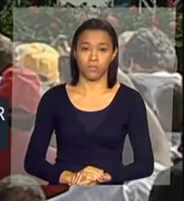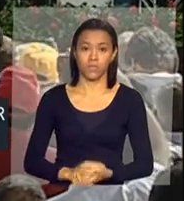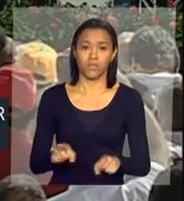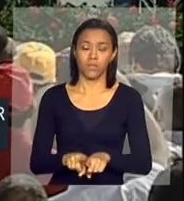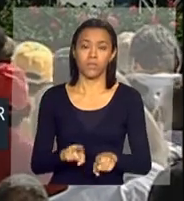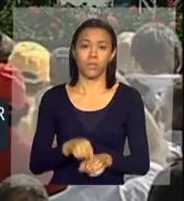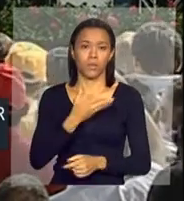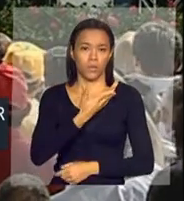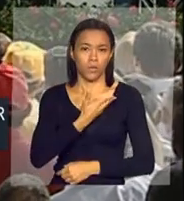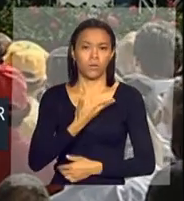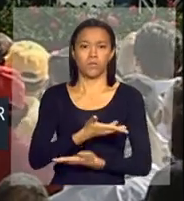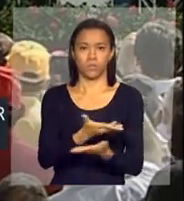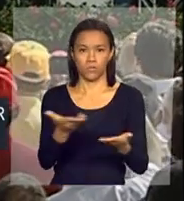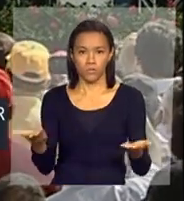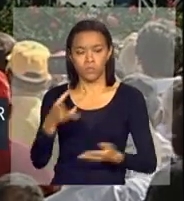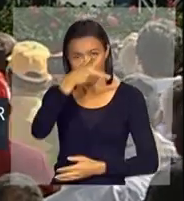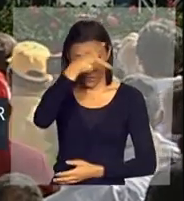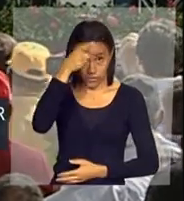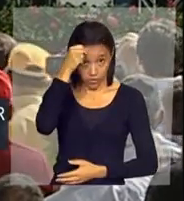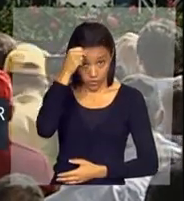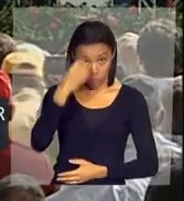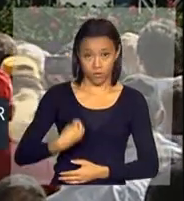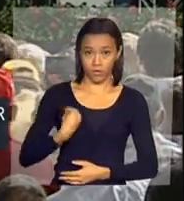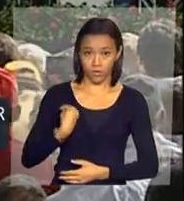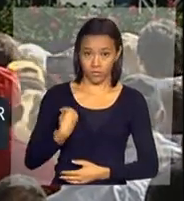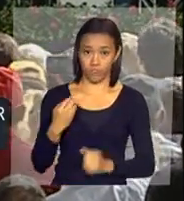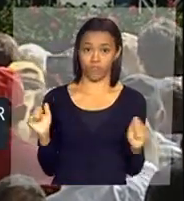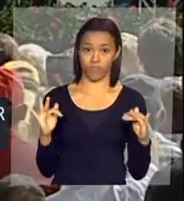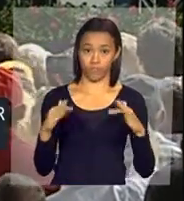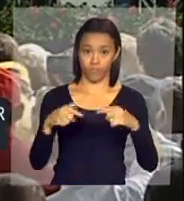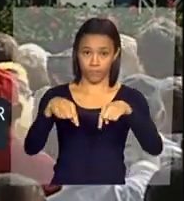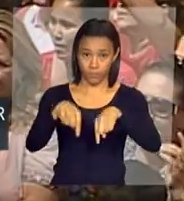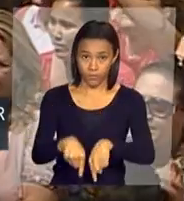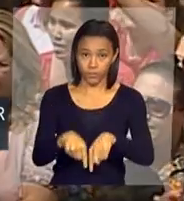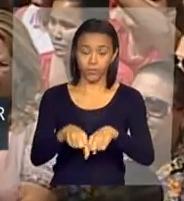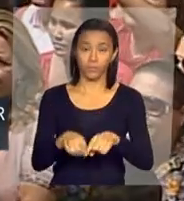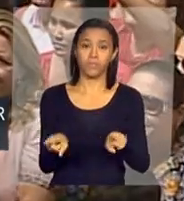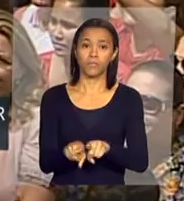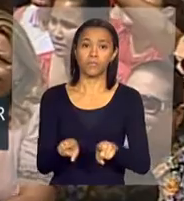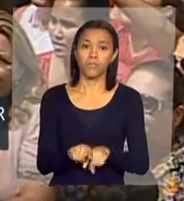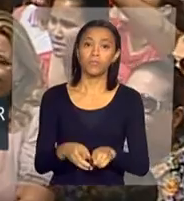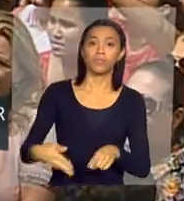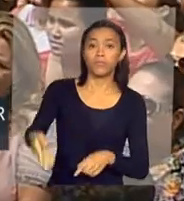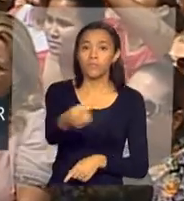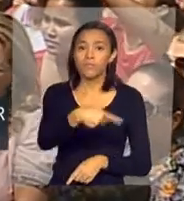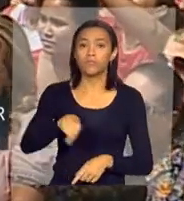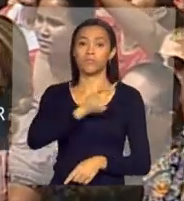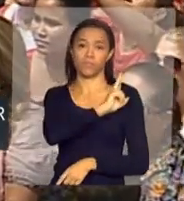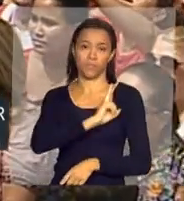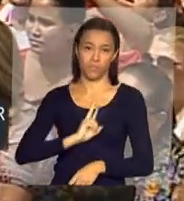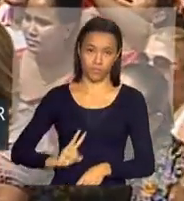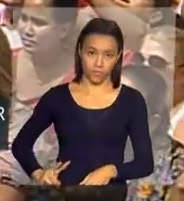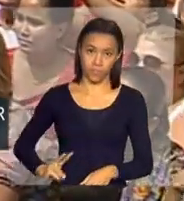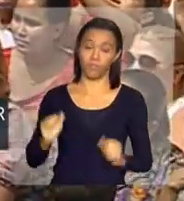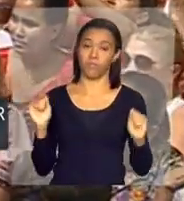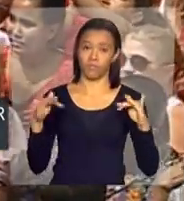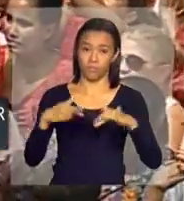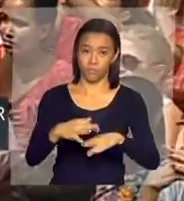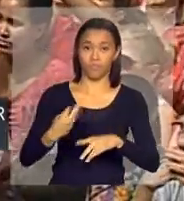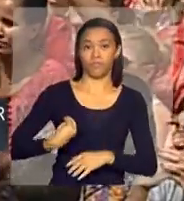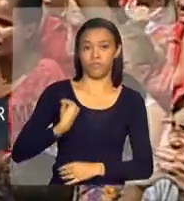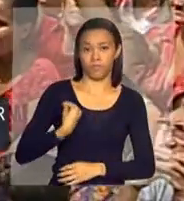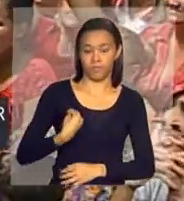meus companheiros prefeitos aqui presentes, meus vereadores aqui presentes de